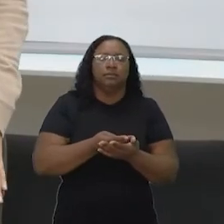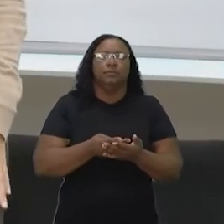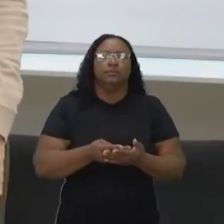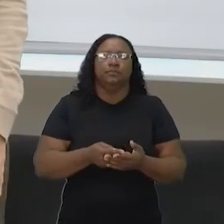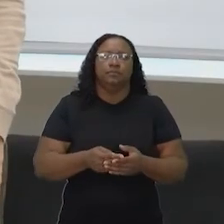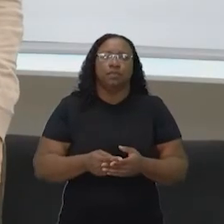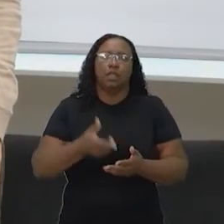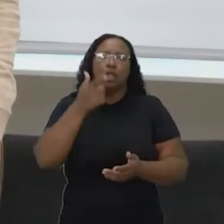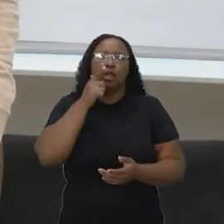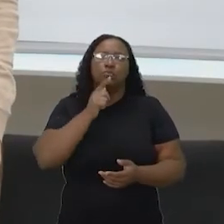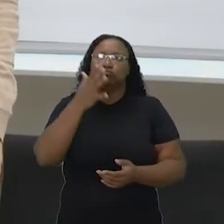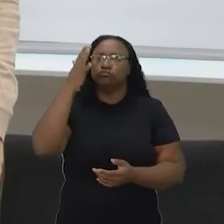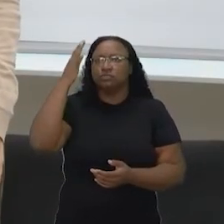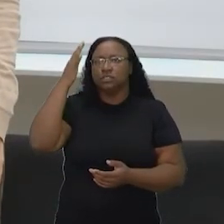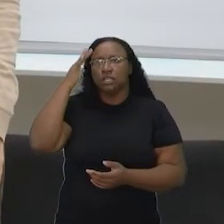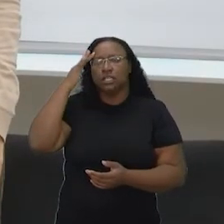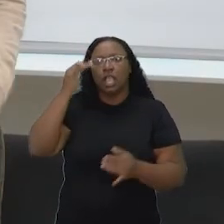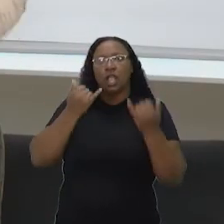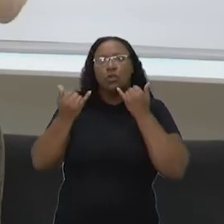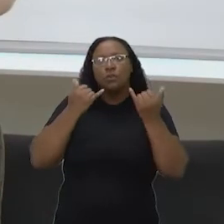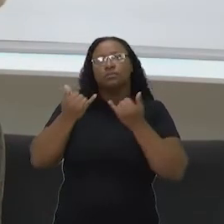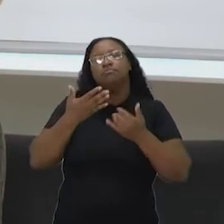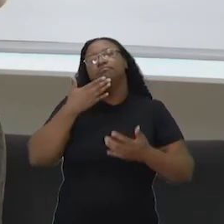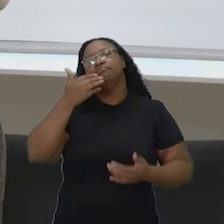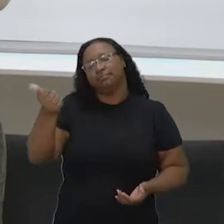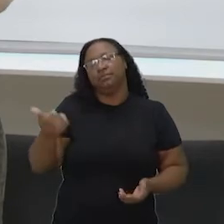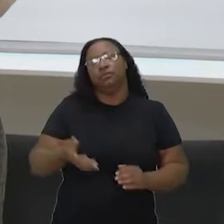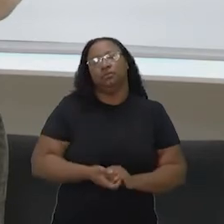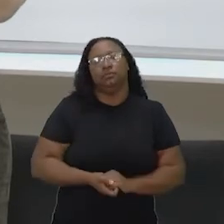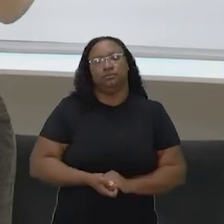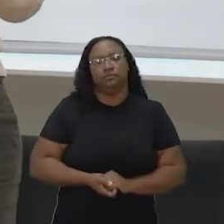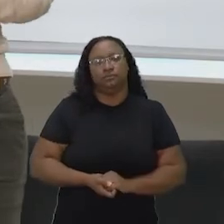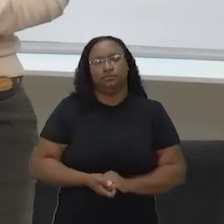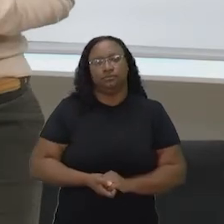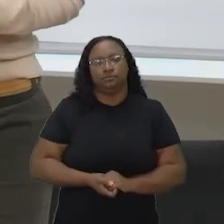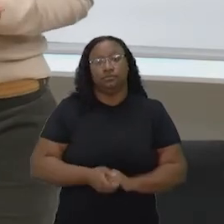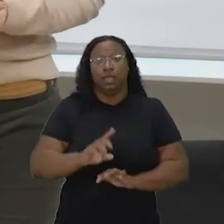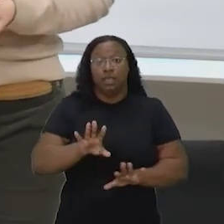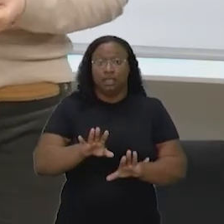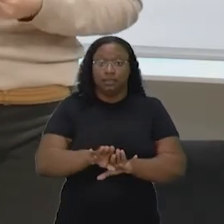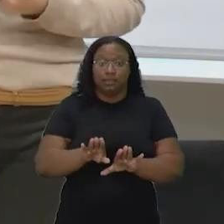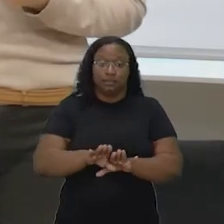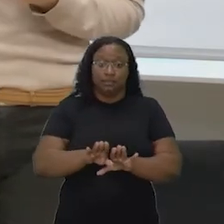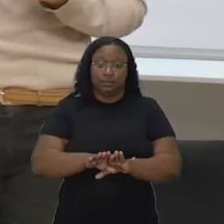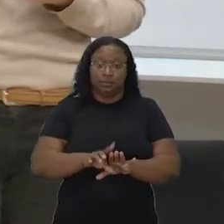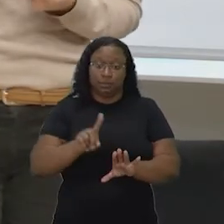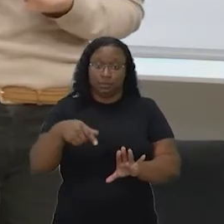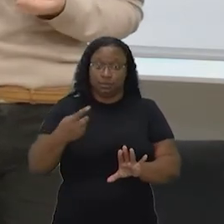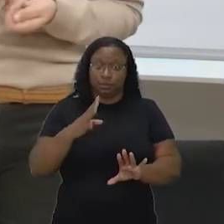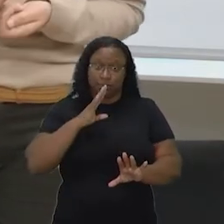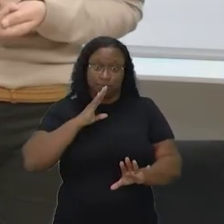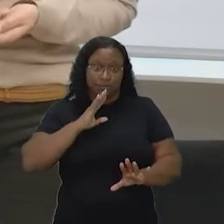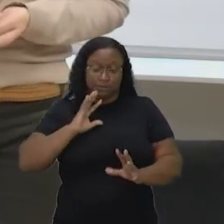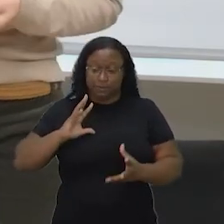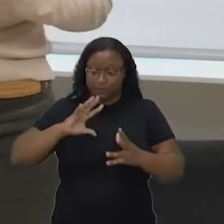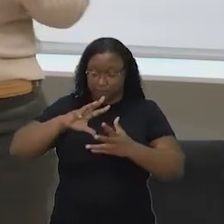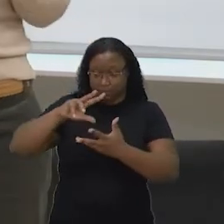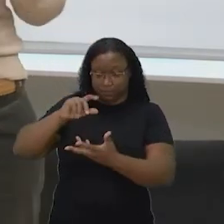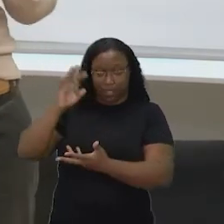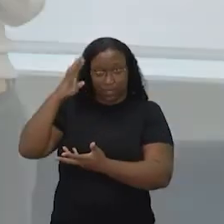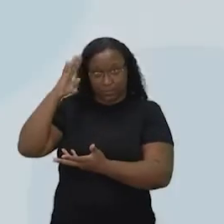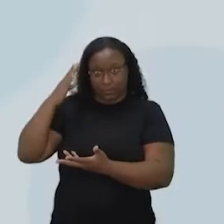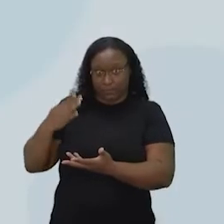tem bastante informação aí para ajudar vocês. E um outro processo muito conhecido no Brasil é a cogeração. O que